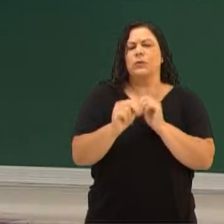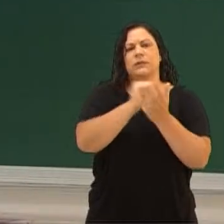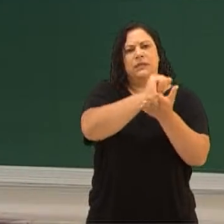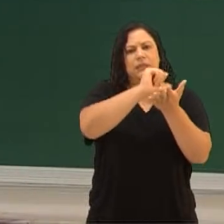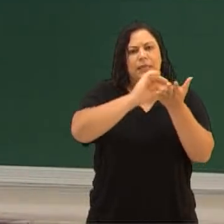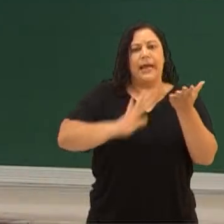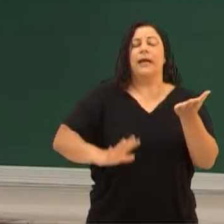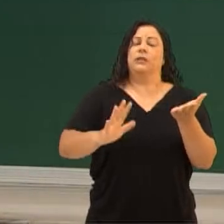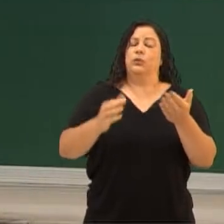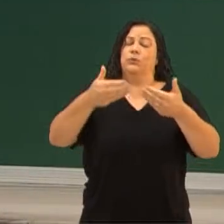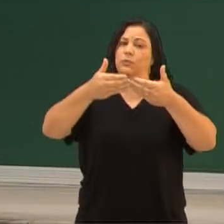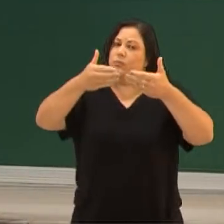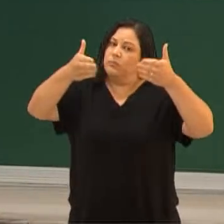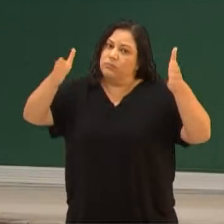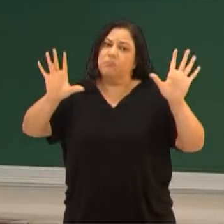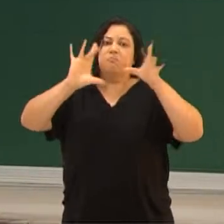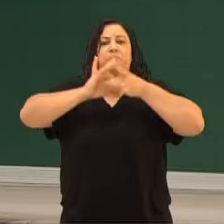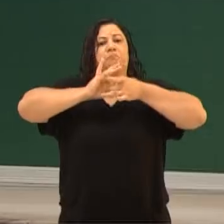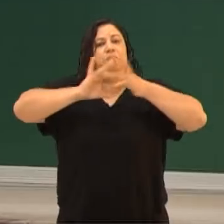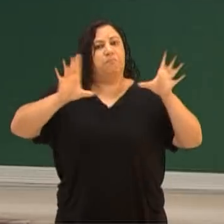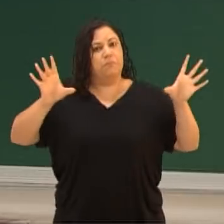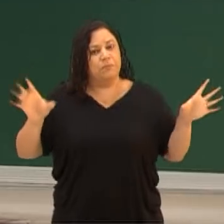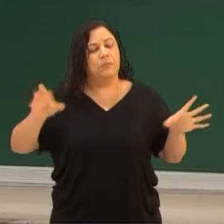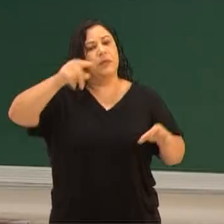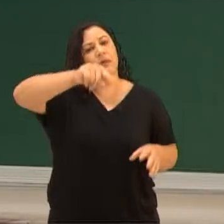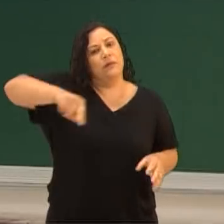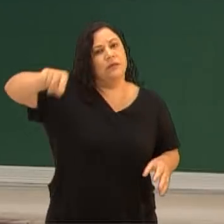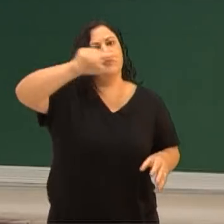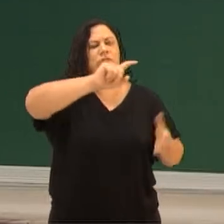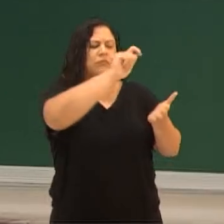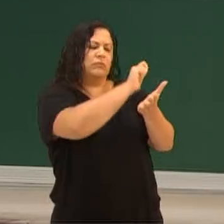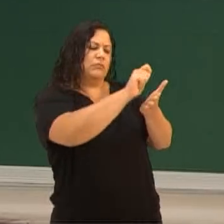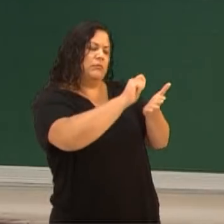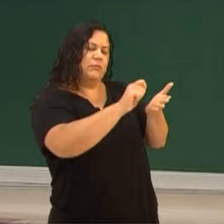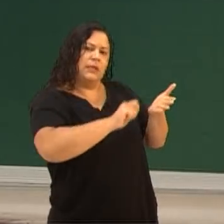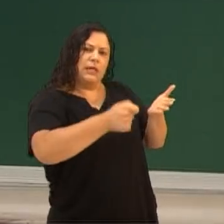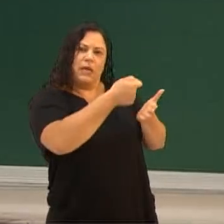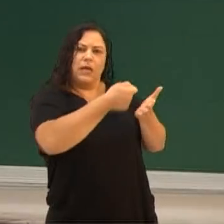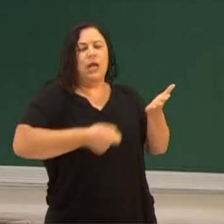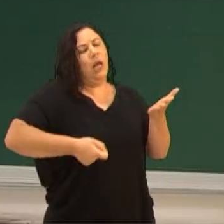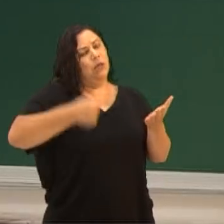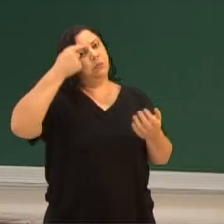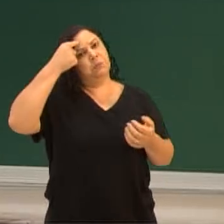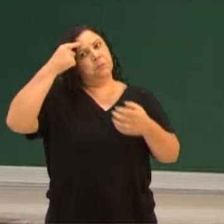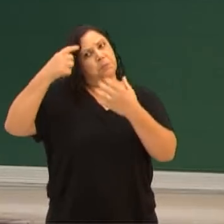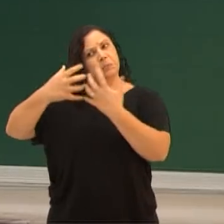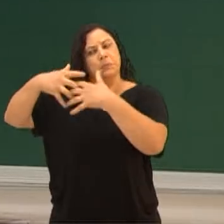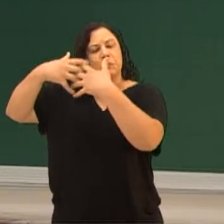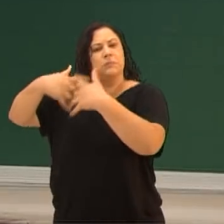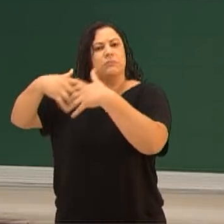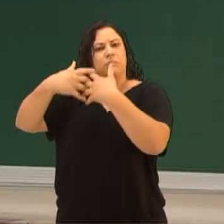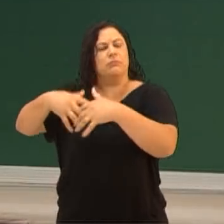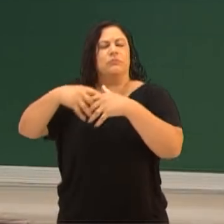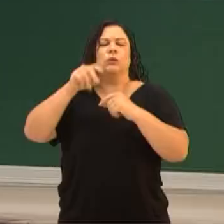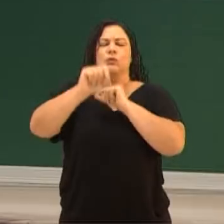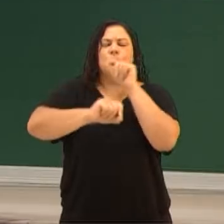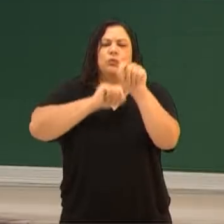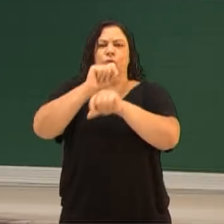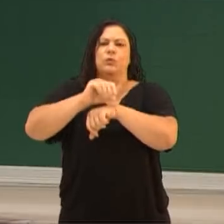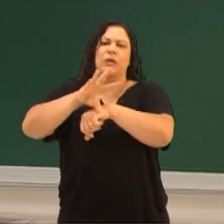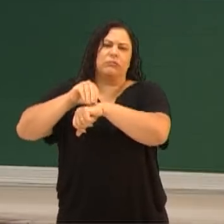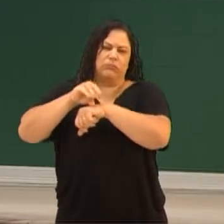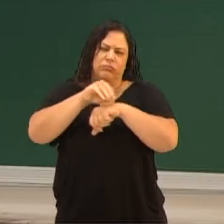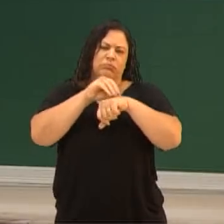o que a gente chama de questão aberta, ok? Você vai escrever aqui, responder de acordo com o seu conhecimento sobre o tema, correto?